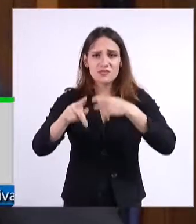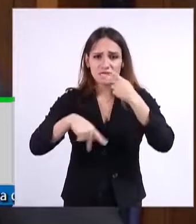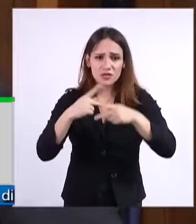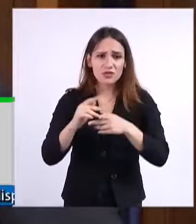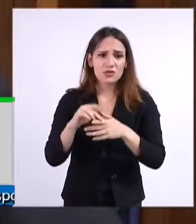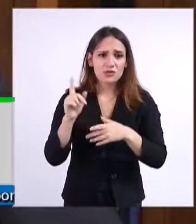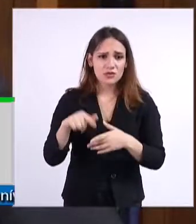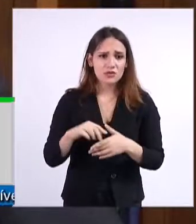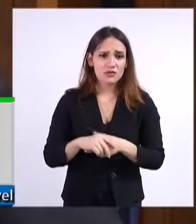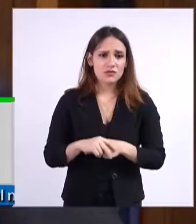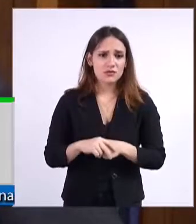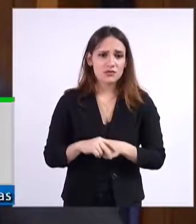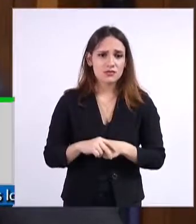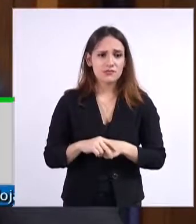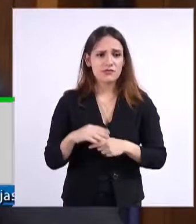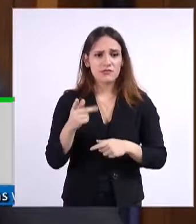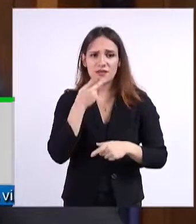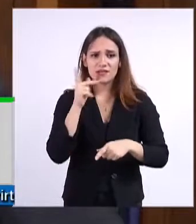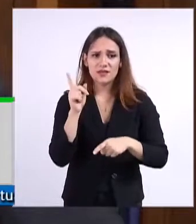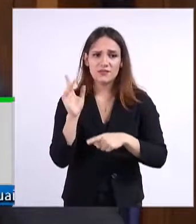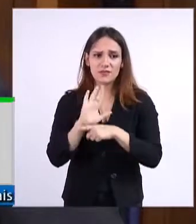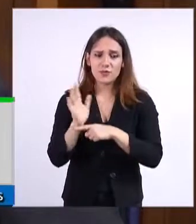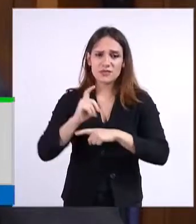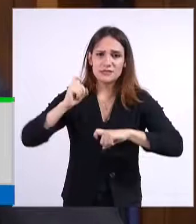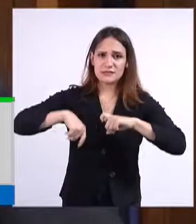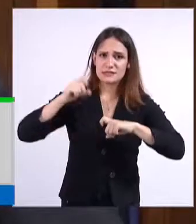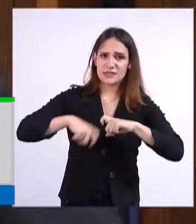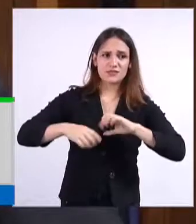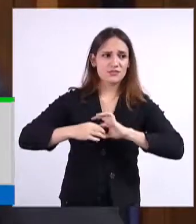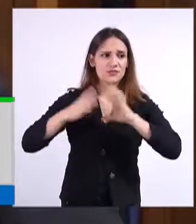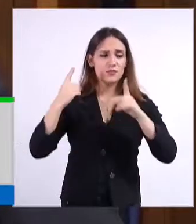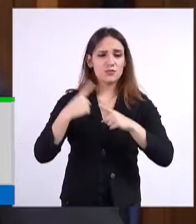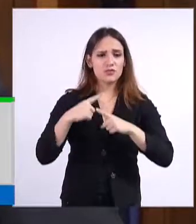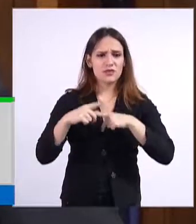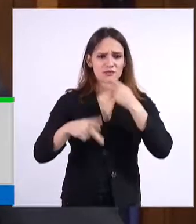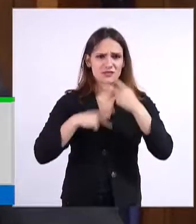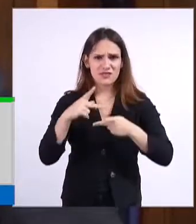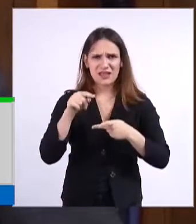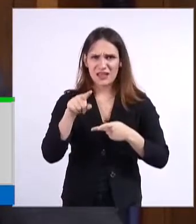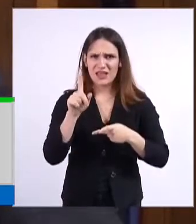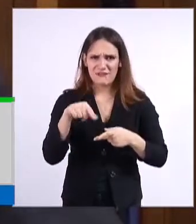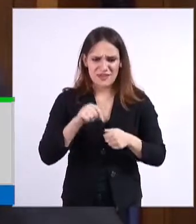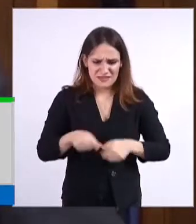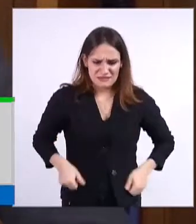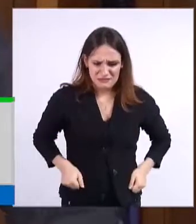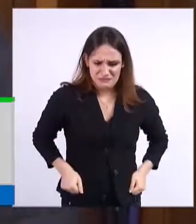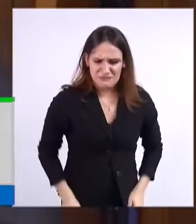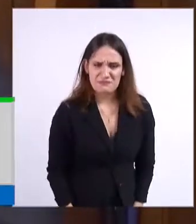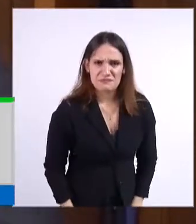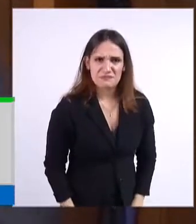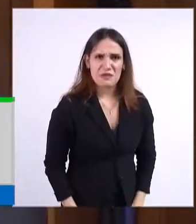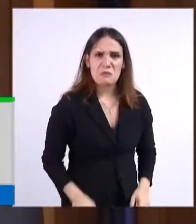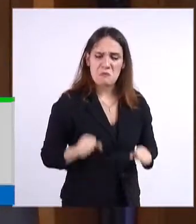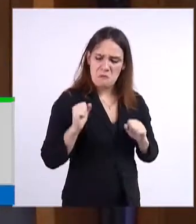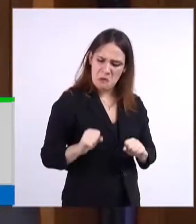filme de sexo explícito, quando disse que o nosso presidente abaixou as calças e as cuecas para os